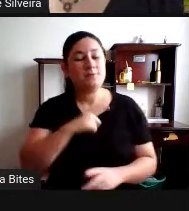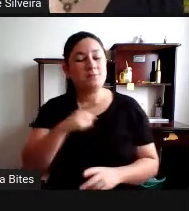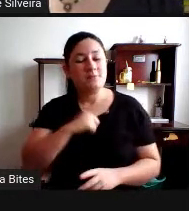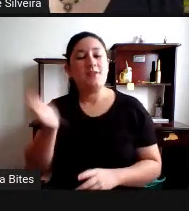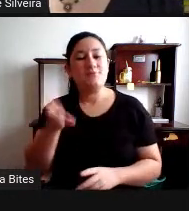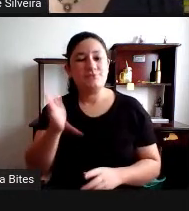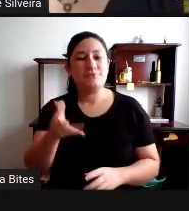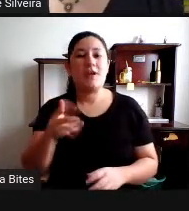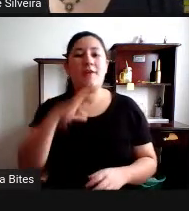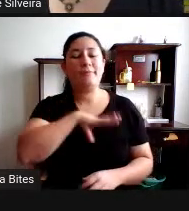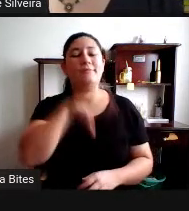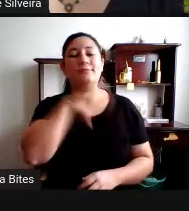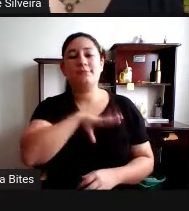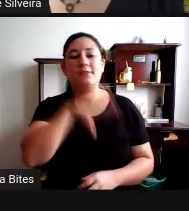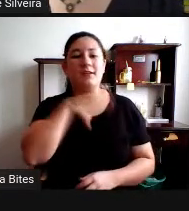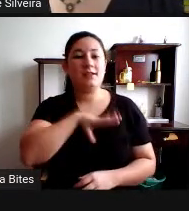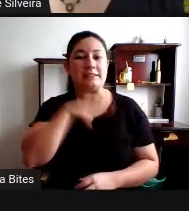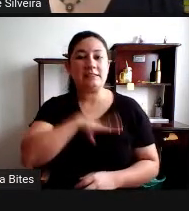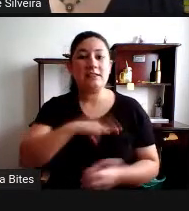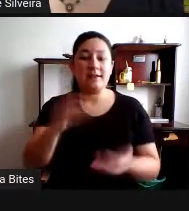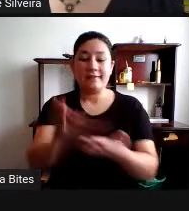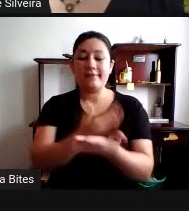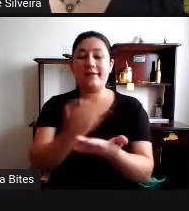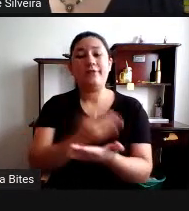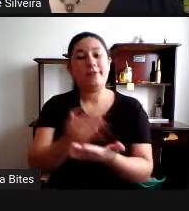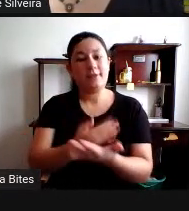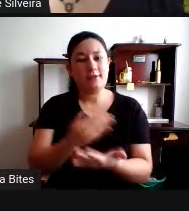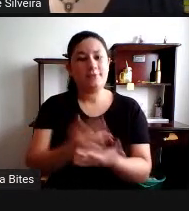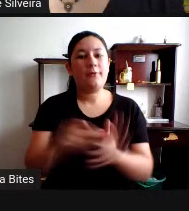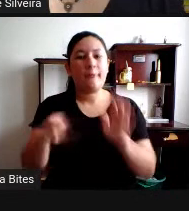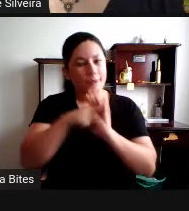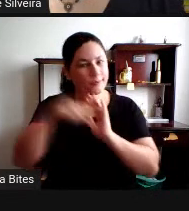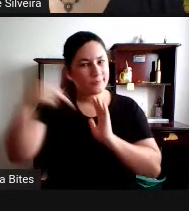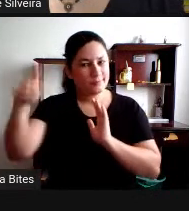no livro que o Banveniste tem, que circula muito no Brasil,